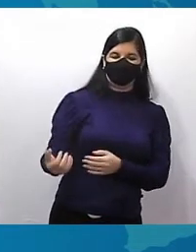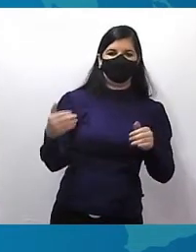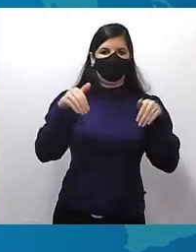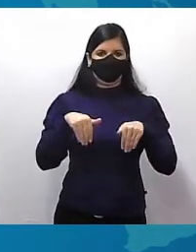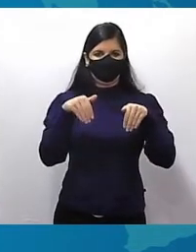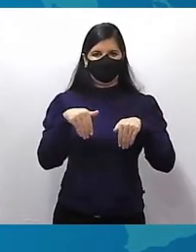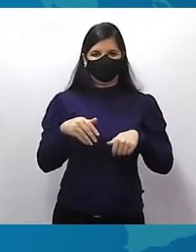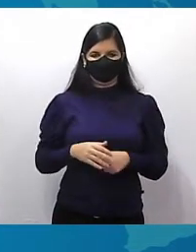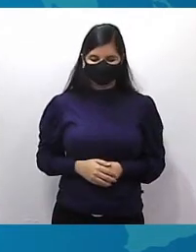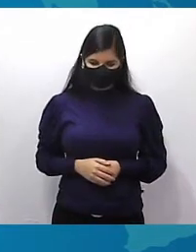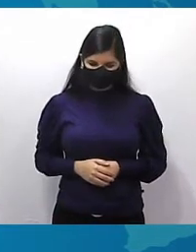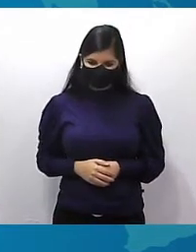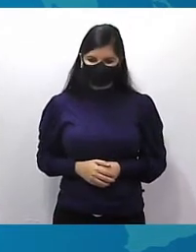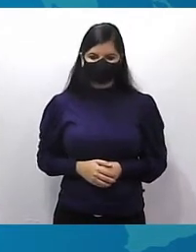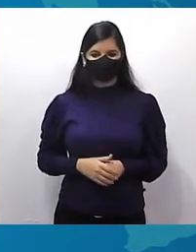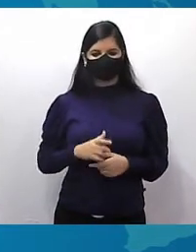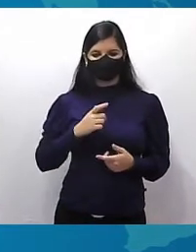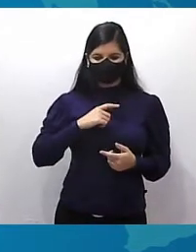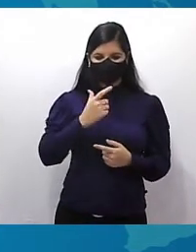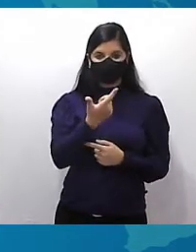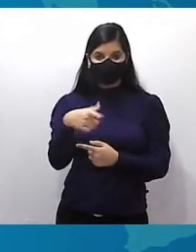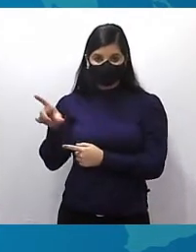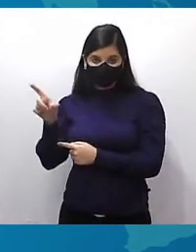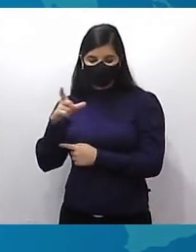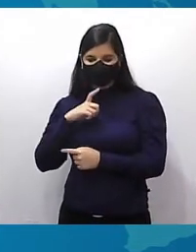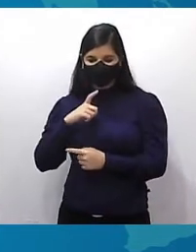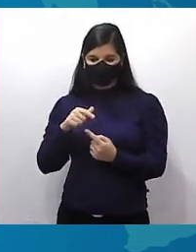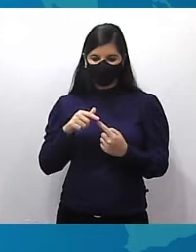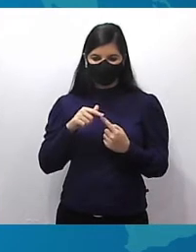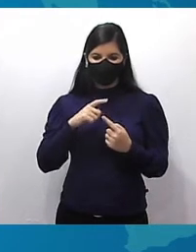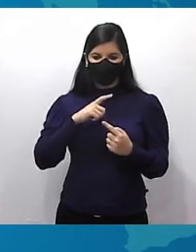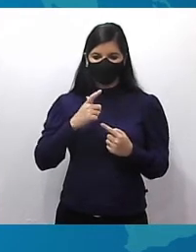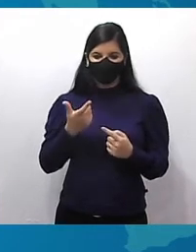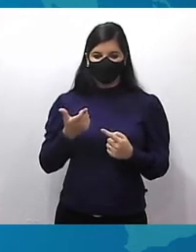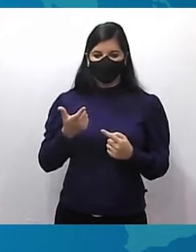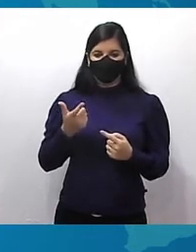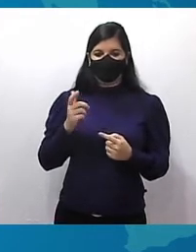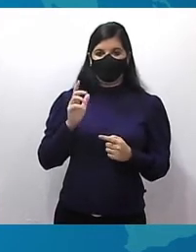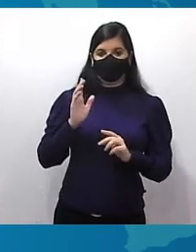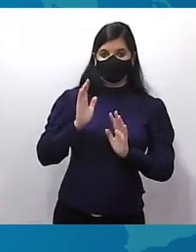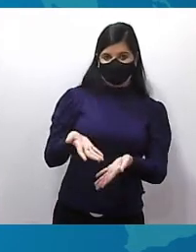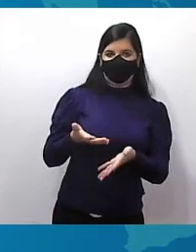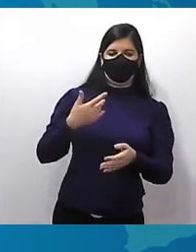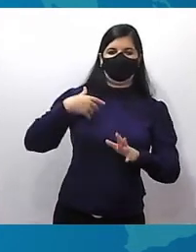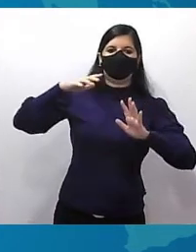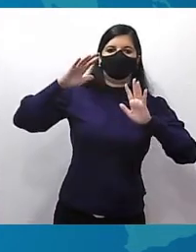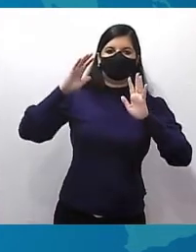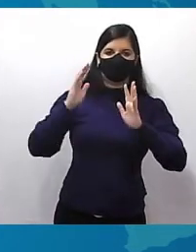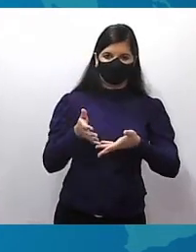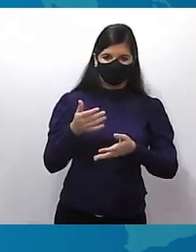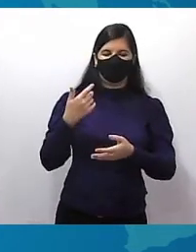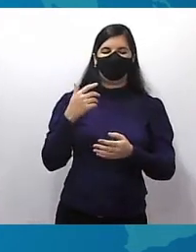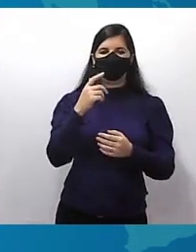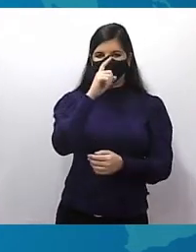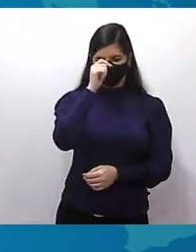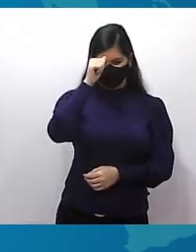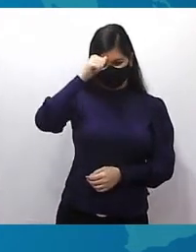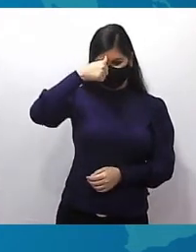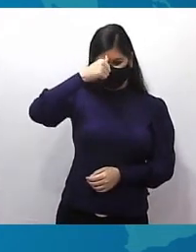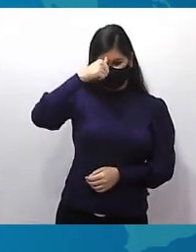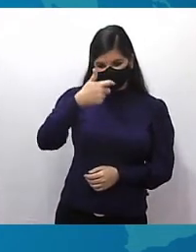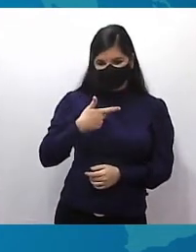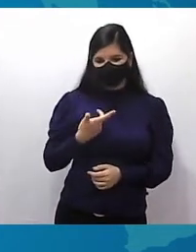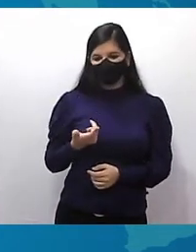Austrália, ok? Do outro ponto, a gente tem aí do went, do fui, né? I went to India when I was